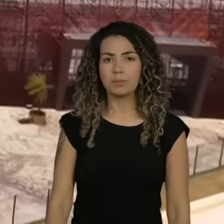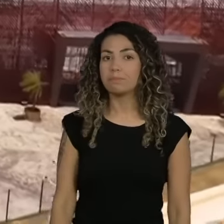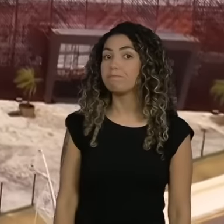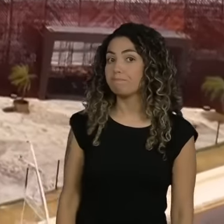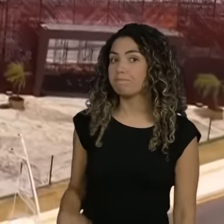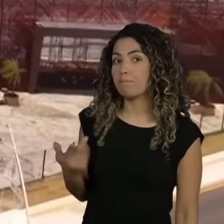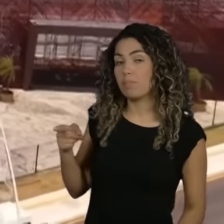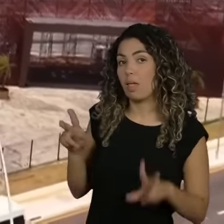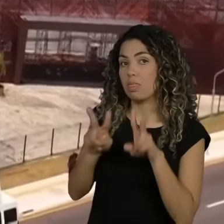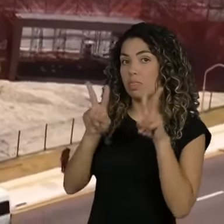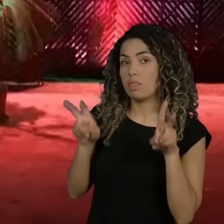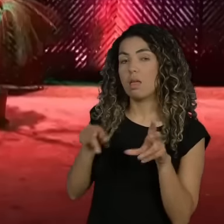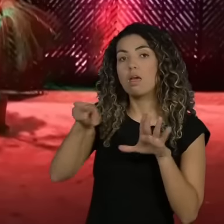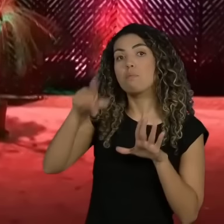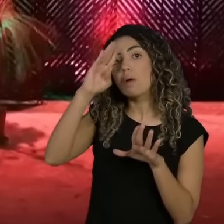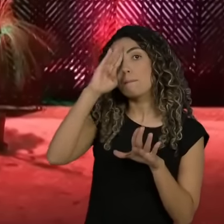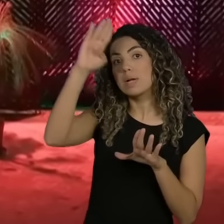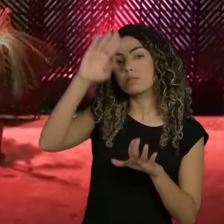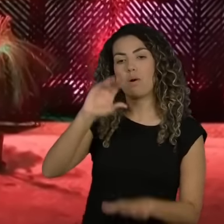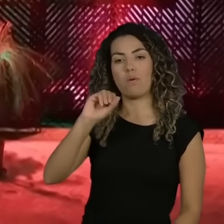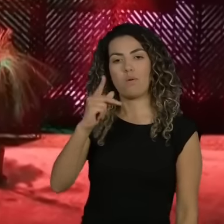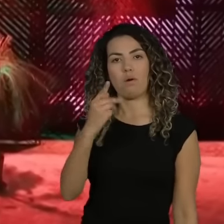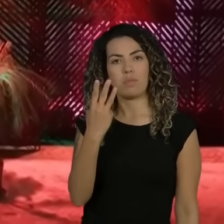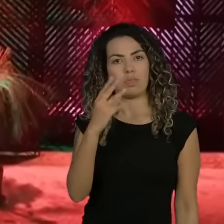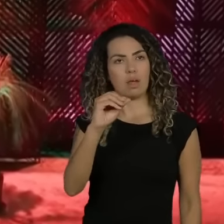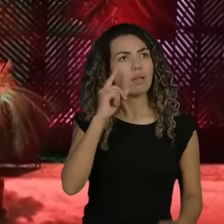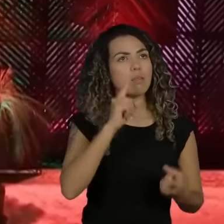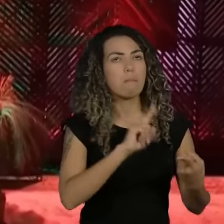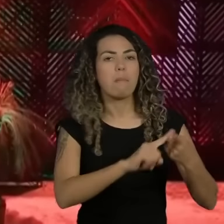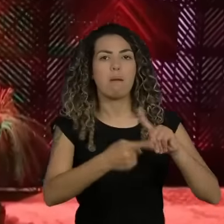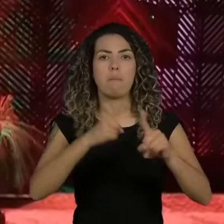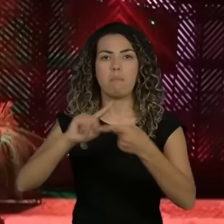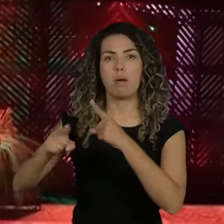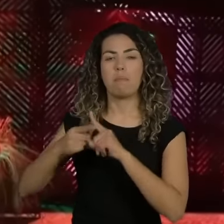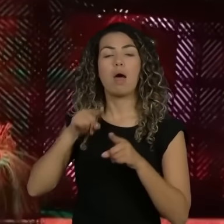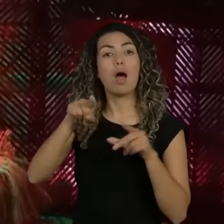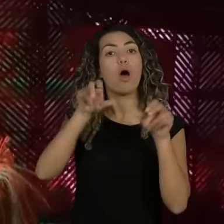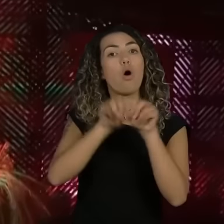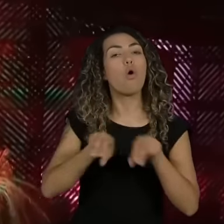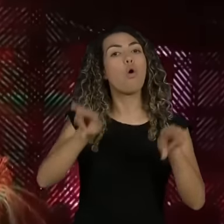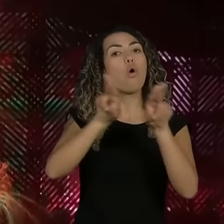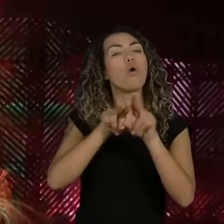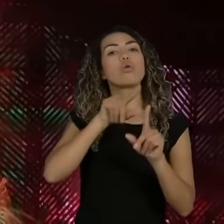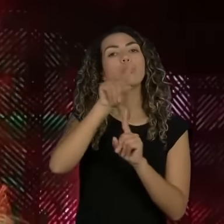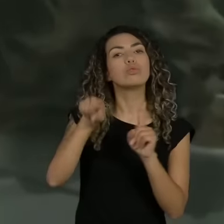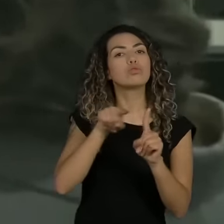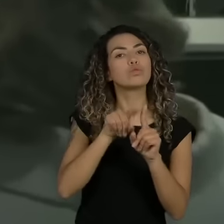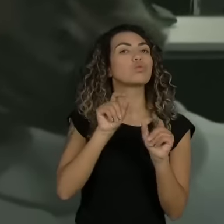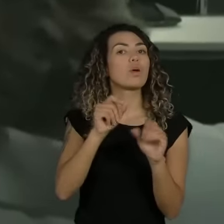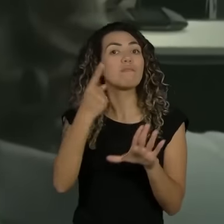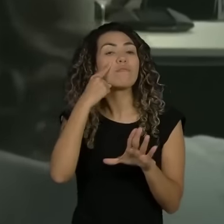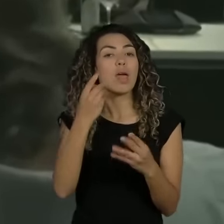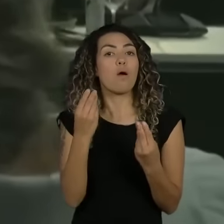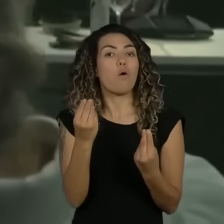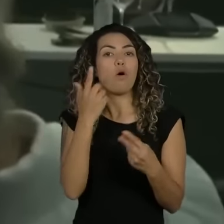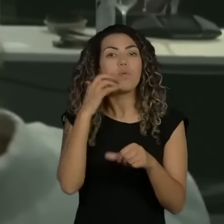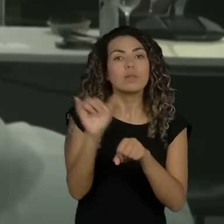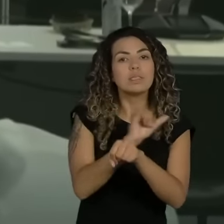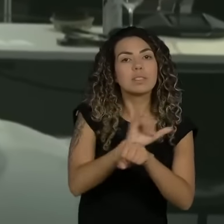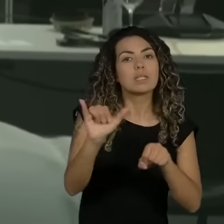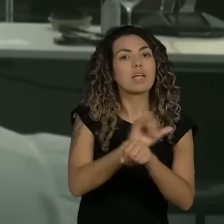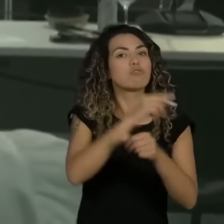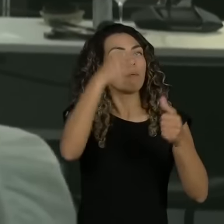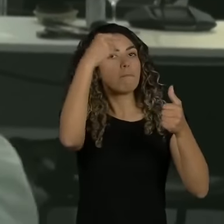O tema é central na COP30. O objetivo da Conferência da ONU para o Clima é definir metas e ações